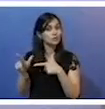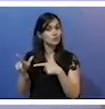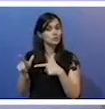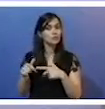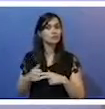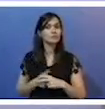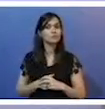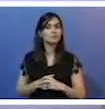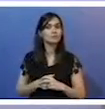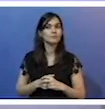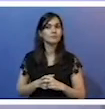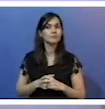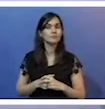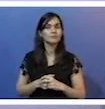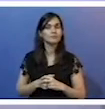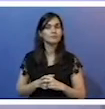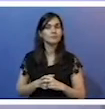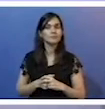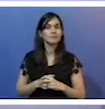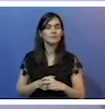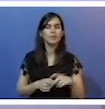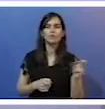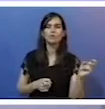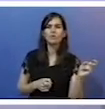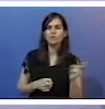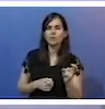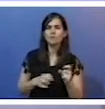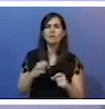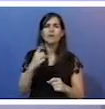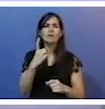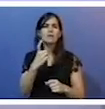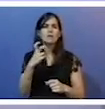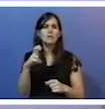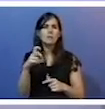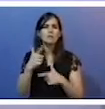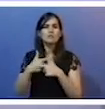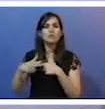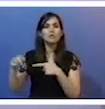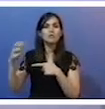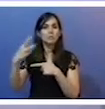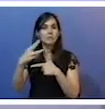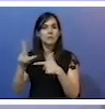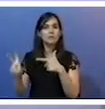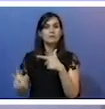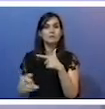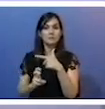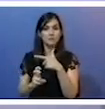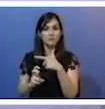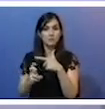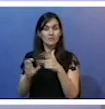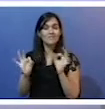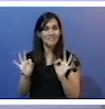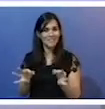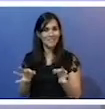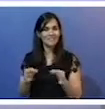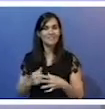X = 15 / 3 15 / 3 = 5 certo